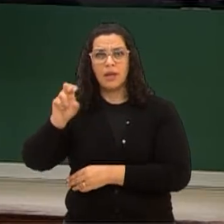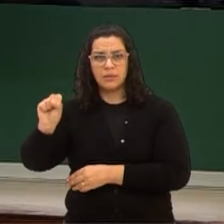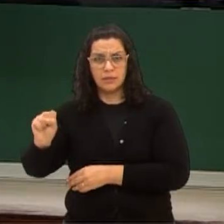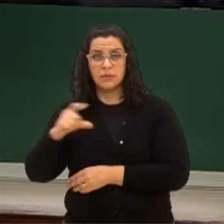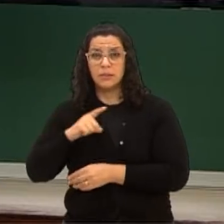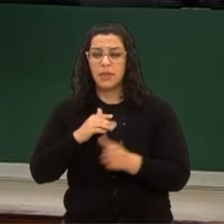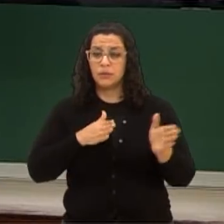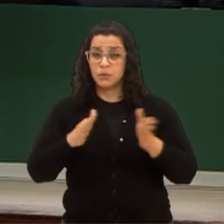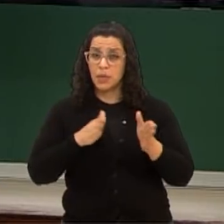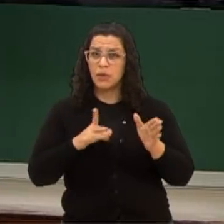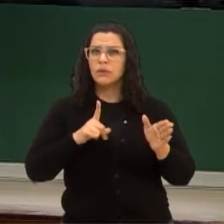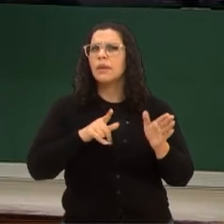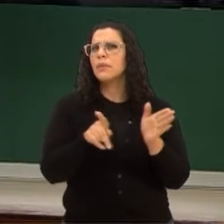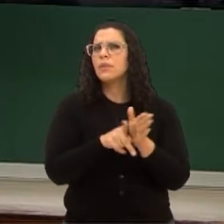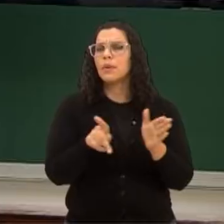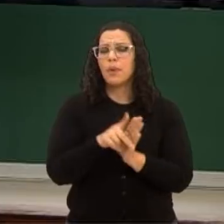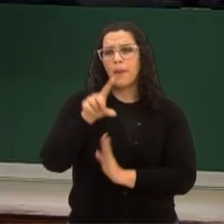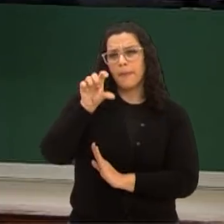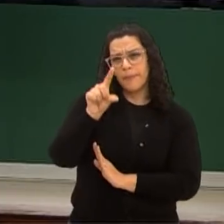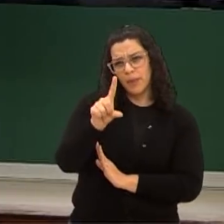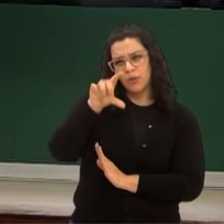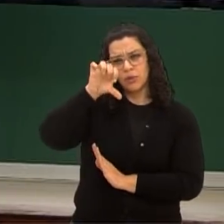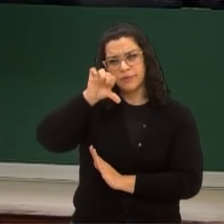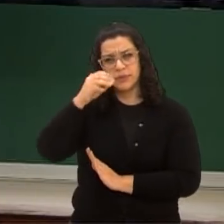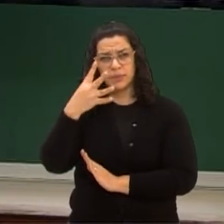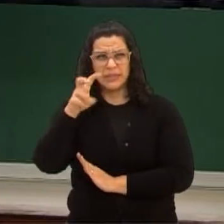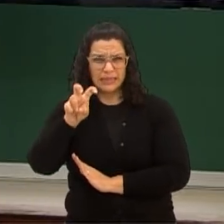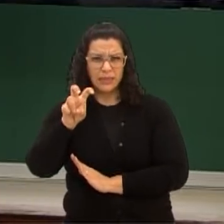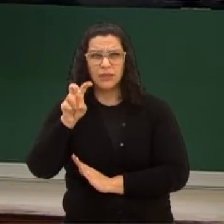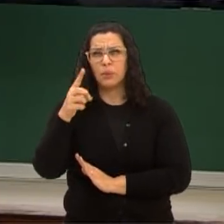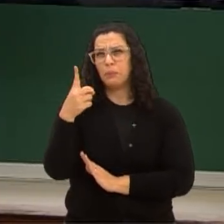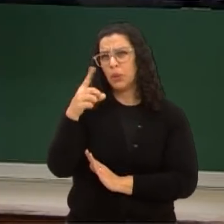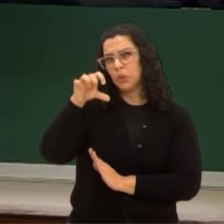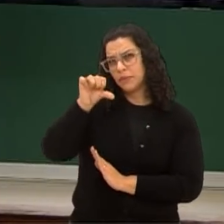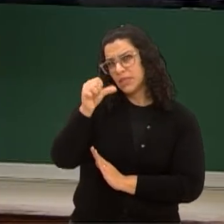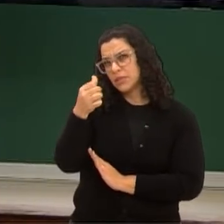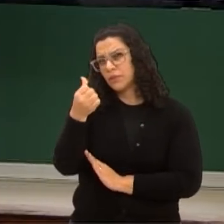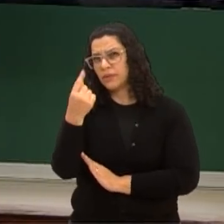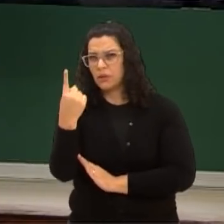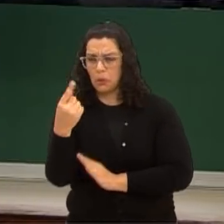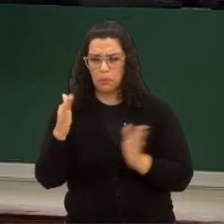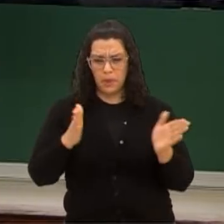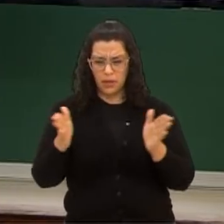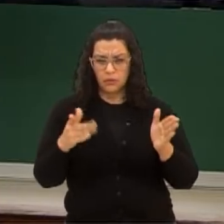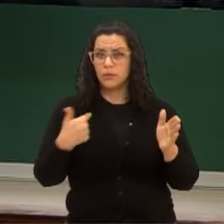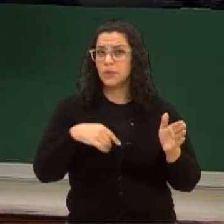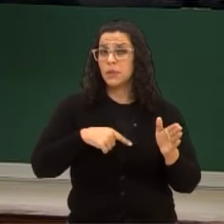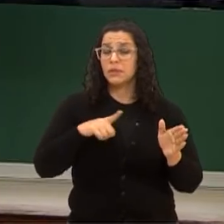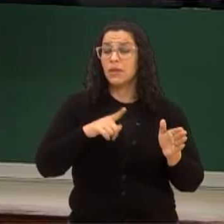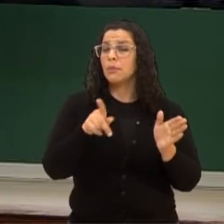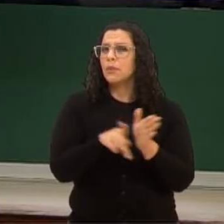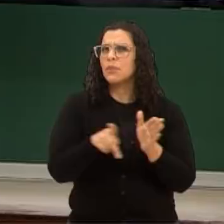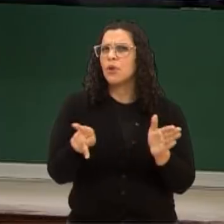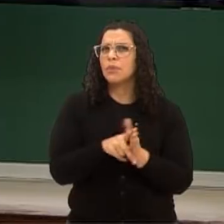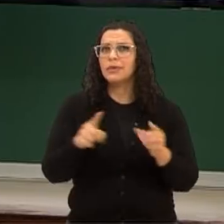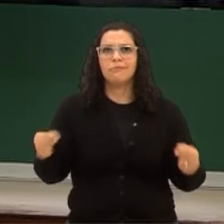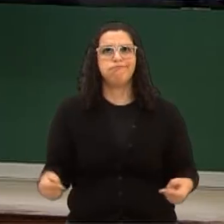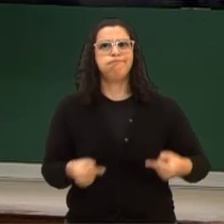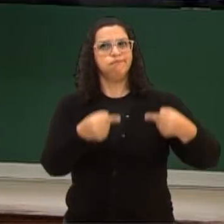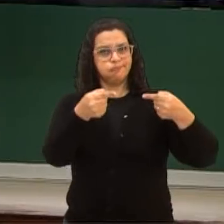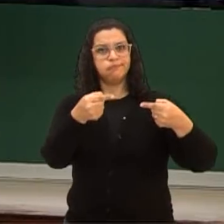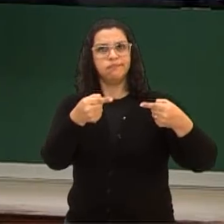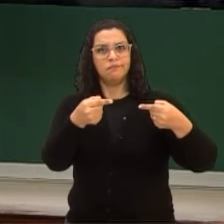ali delimitado entre 1945 e 1991, quando havia então um certo